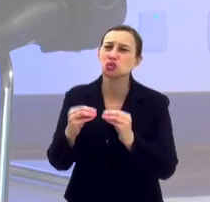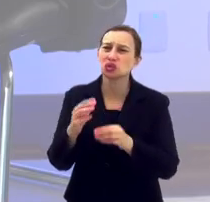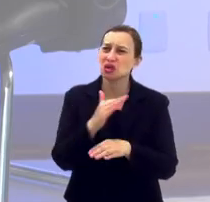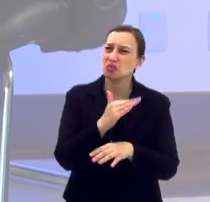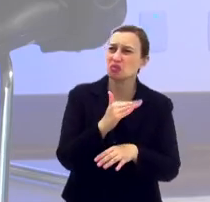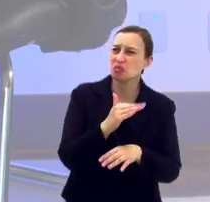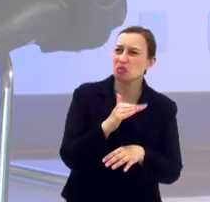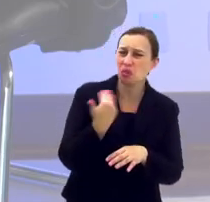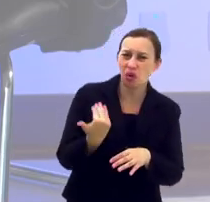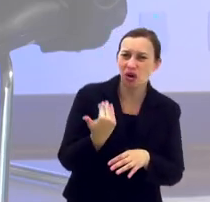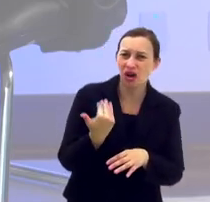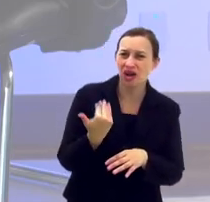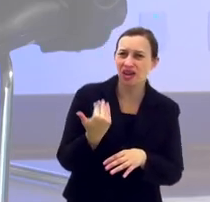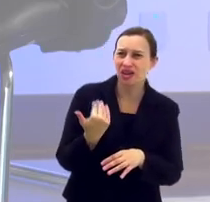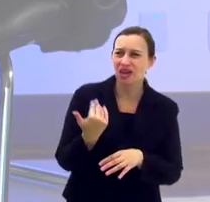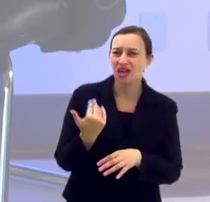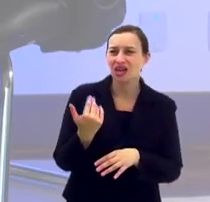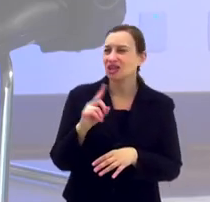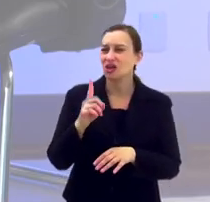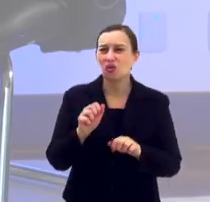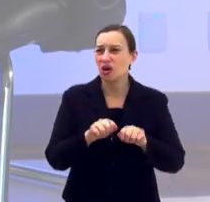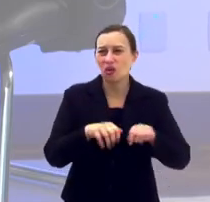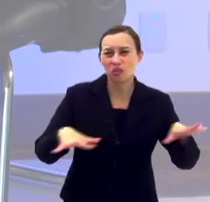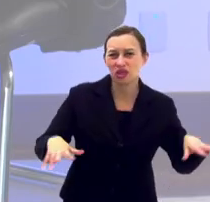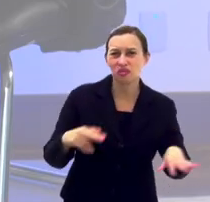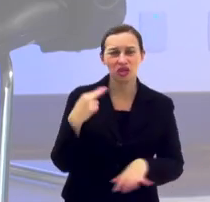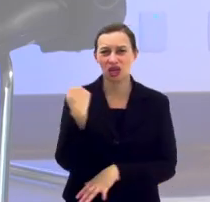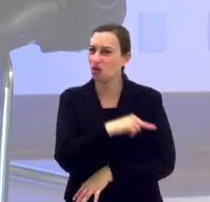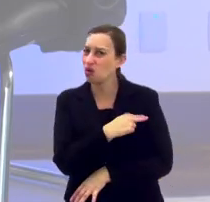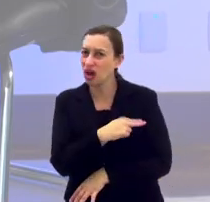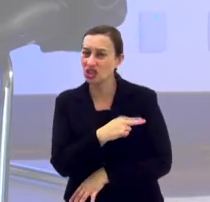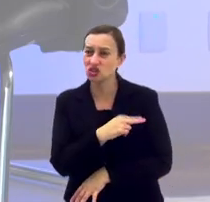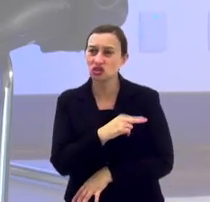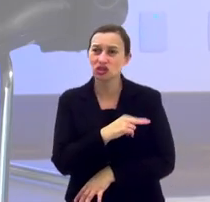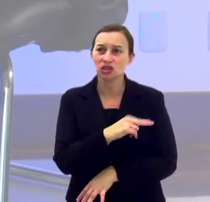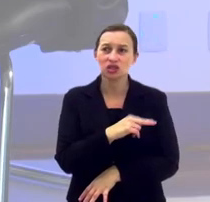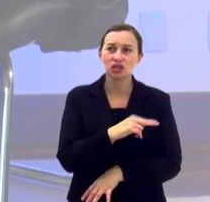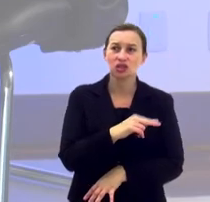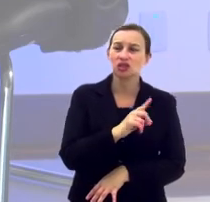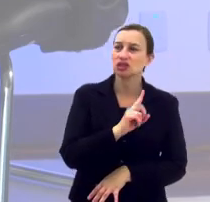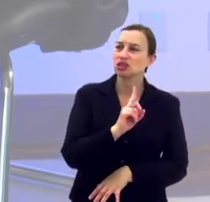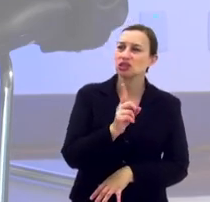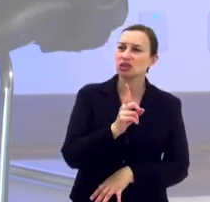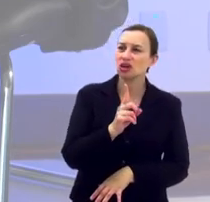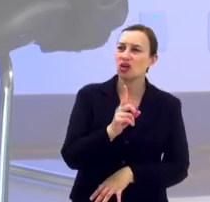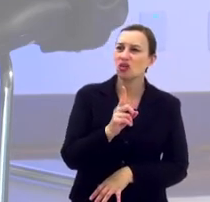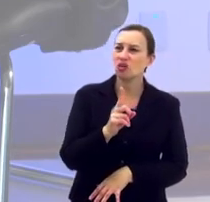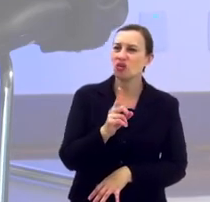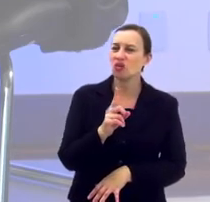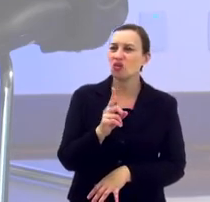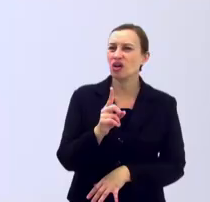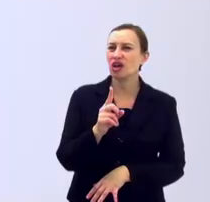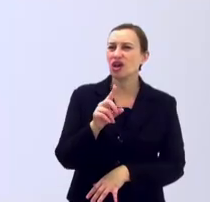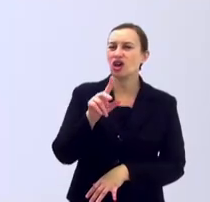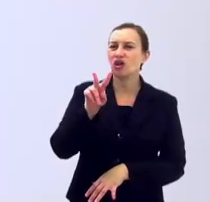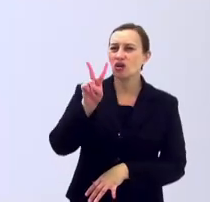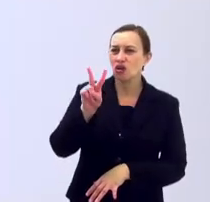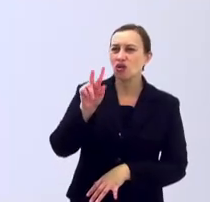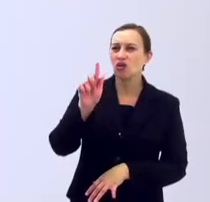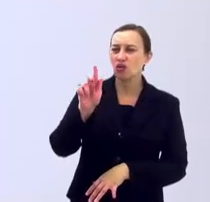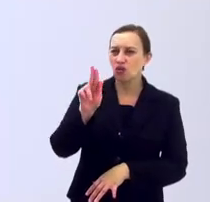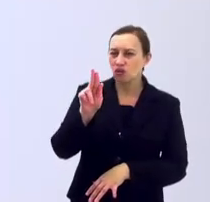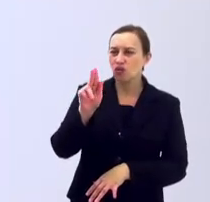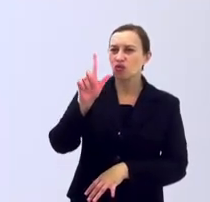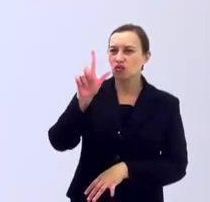morre gente que é Holocausto. Não é uma pandemia, por favor, que é Holocausto. Não vulgarizem o Holocausto. O Holocausto